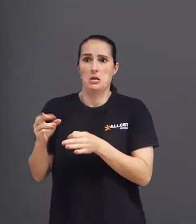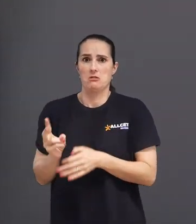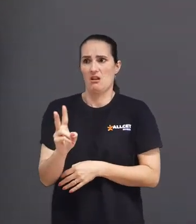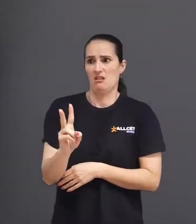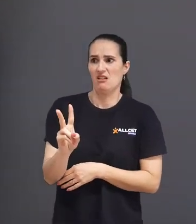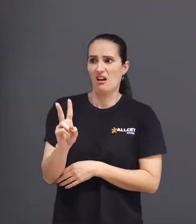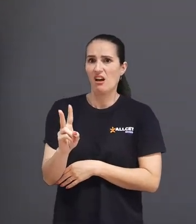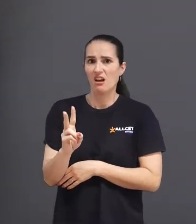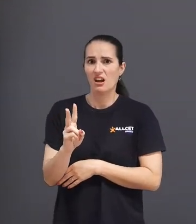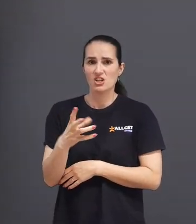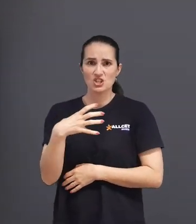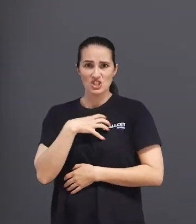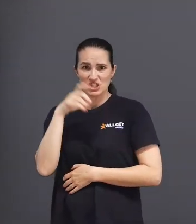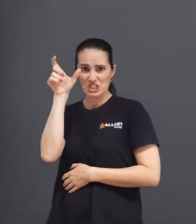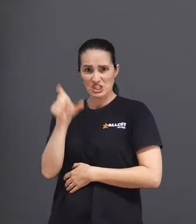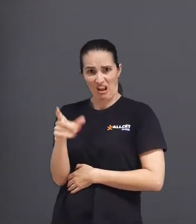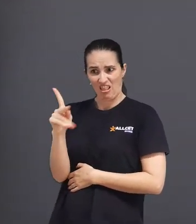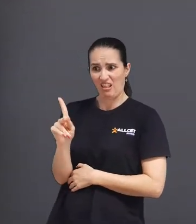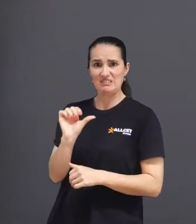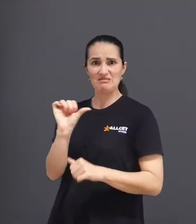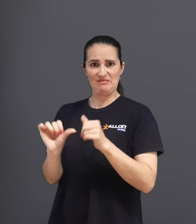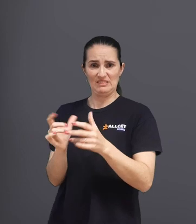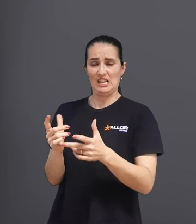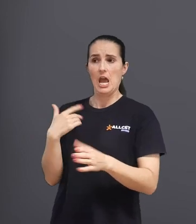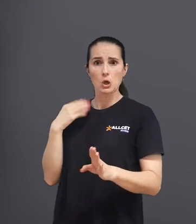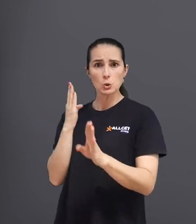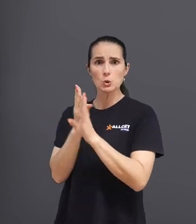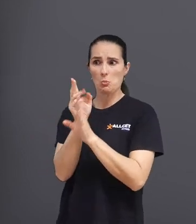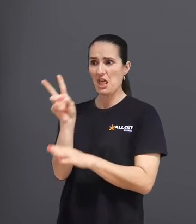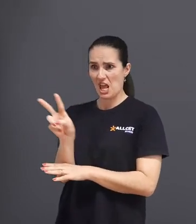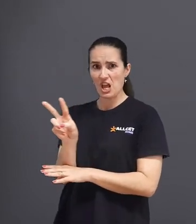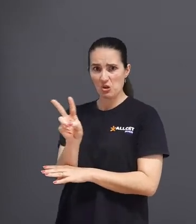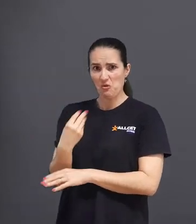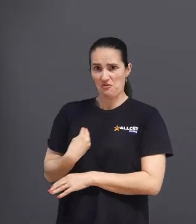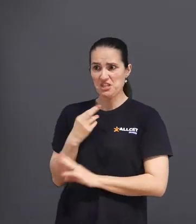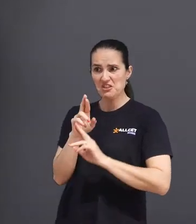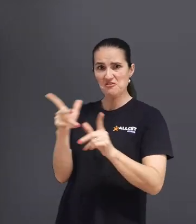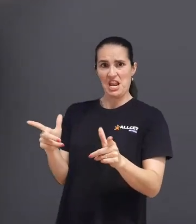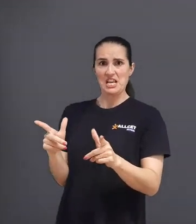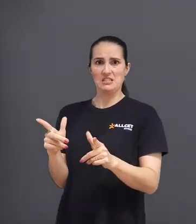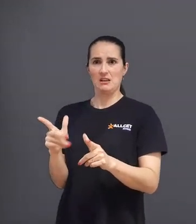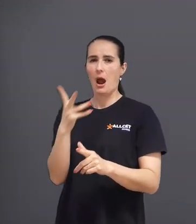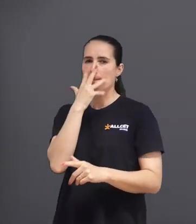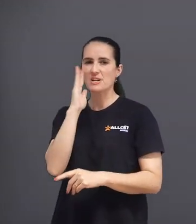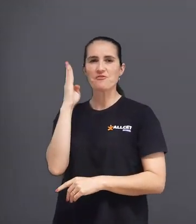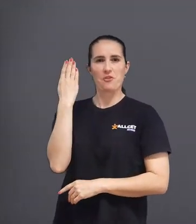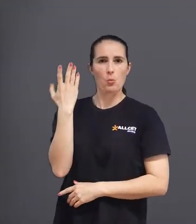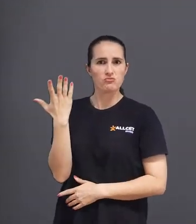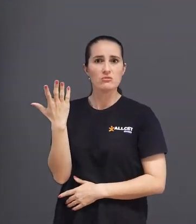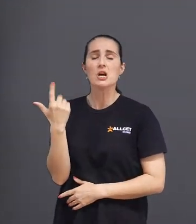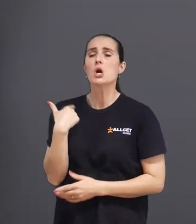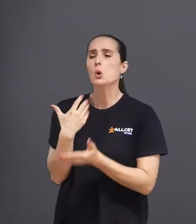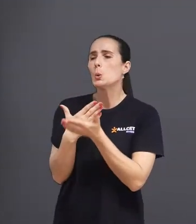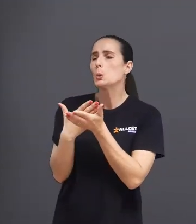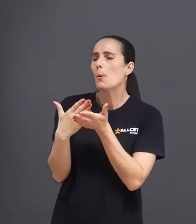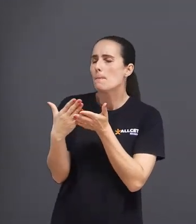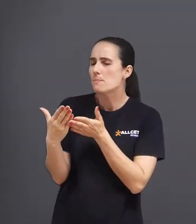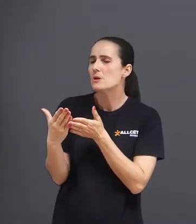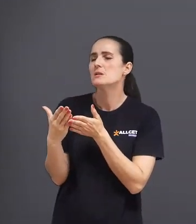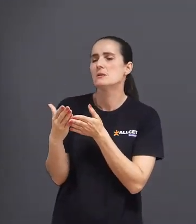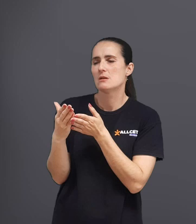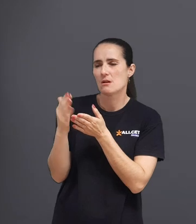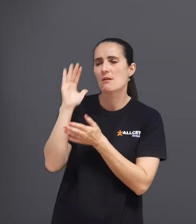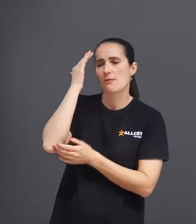E eu não entendia o que estava acontecendo. Mas ele não queria nem despedir da gente, nem de mim, nem do filho, e queria vir